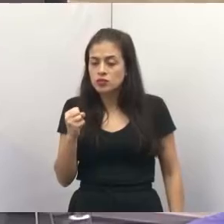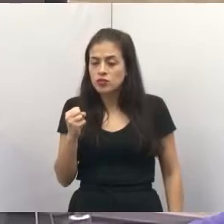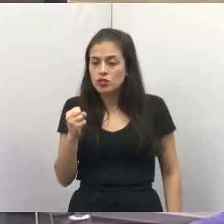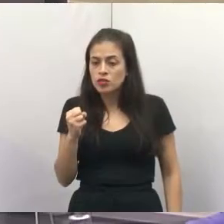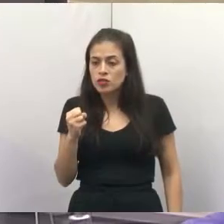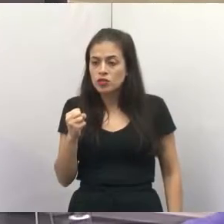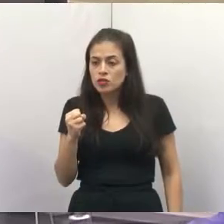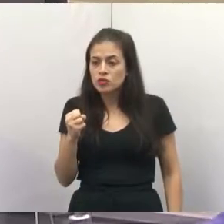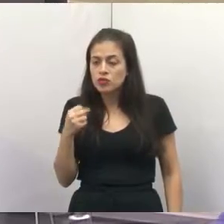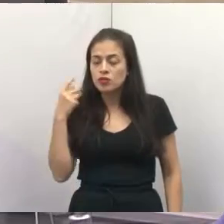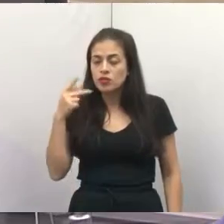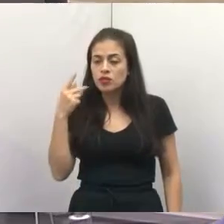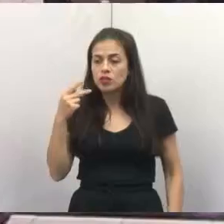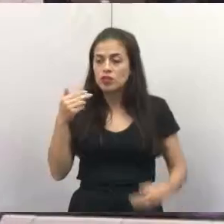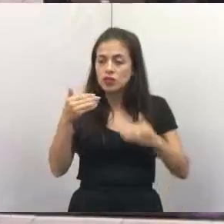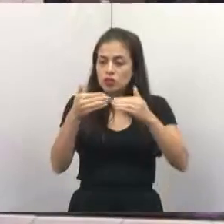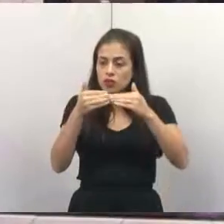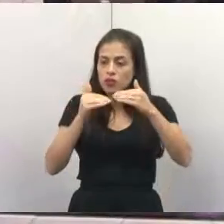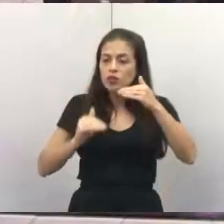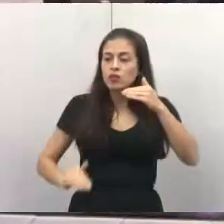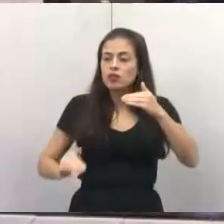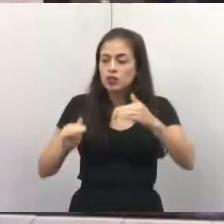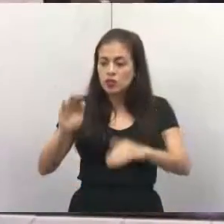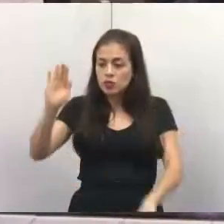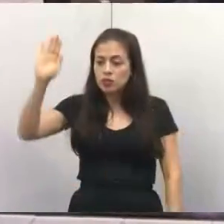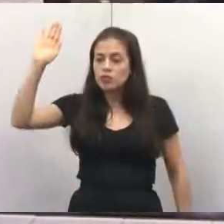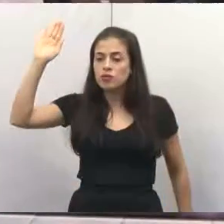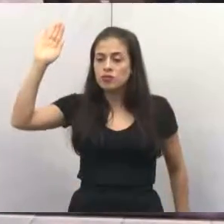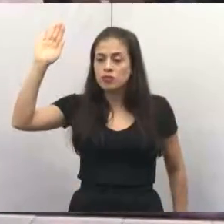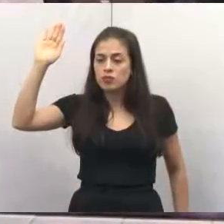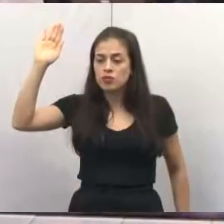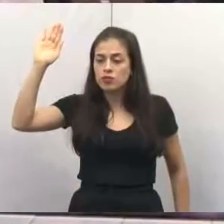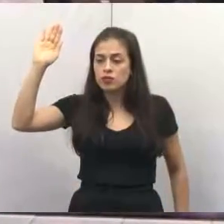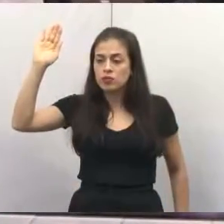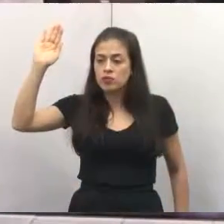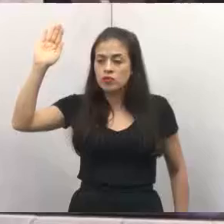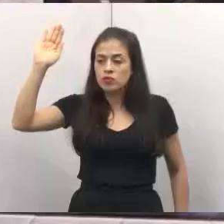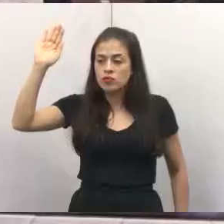artigo 118 que se manifestam, por favor, levante seus braços.